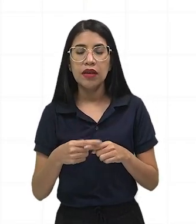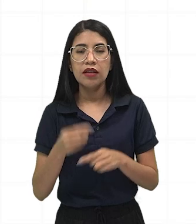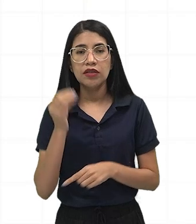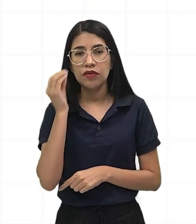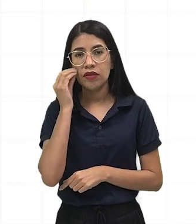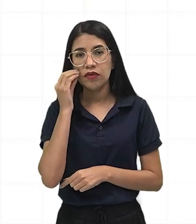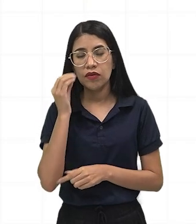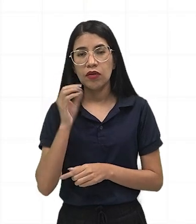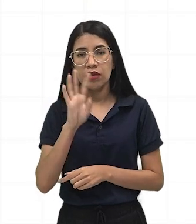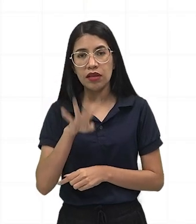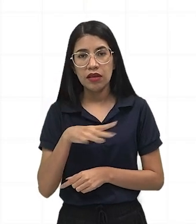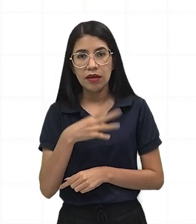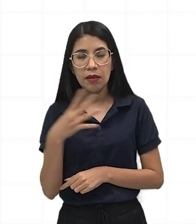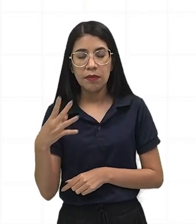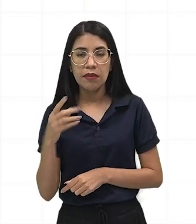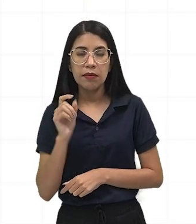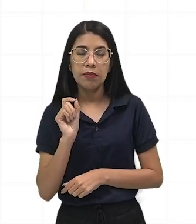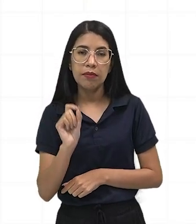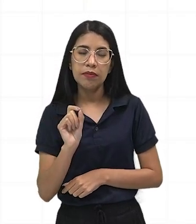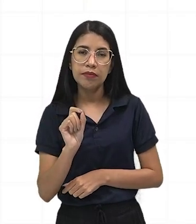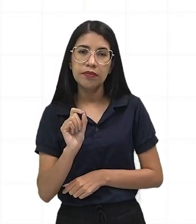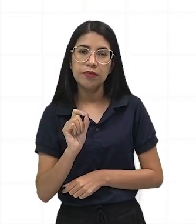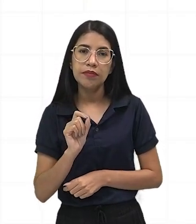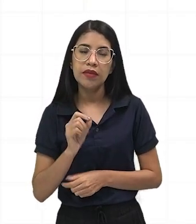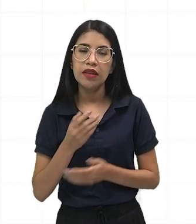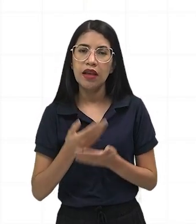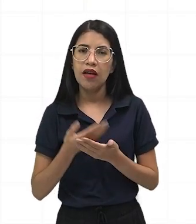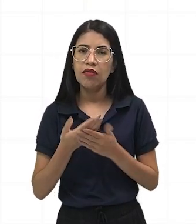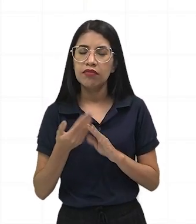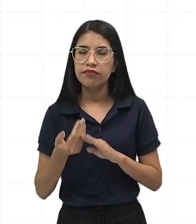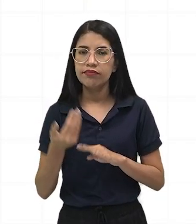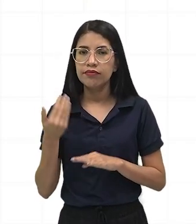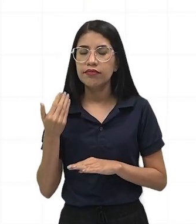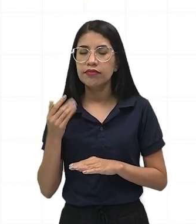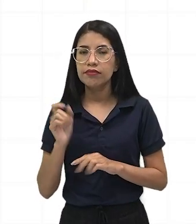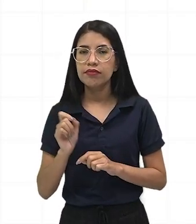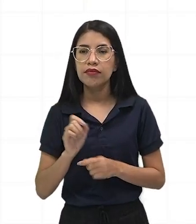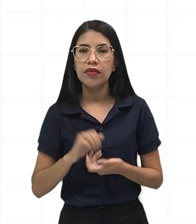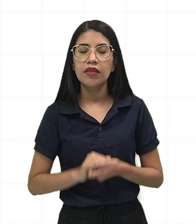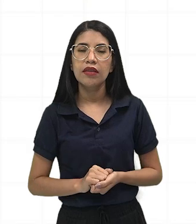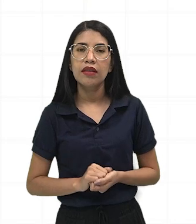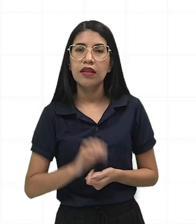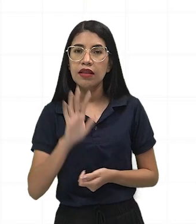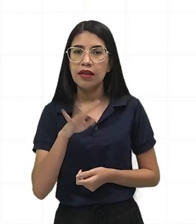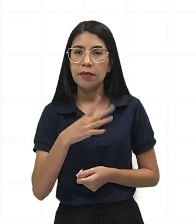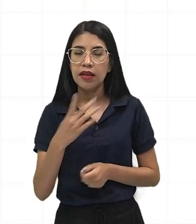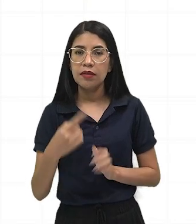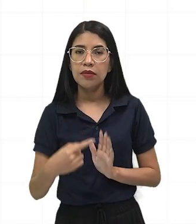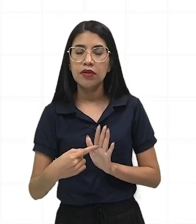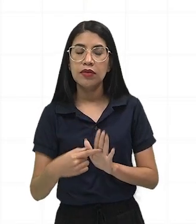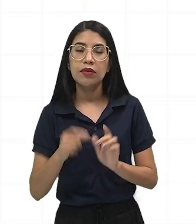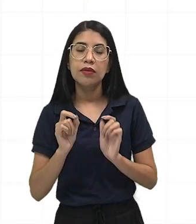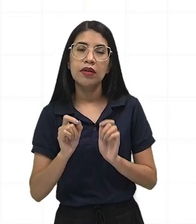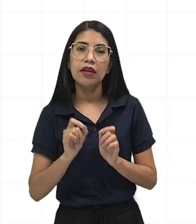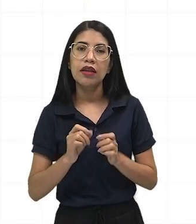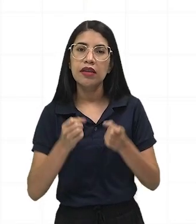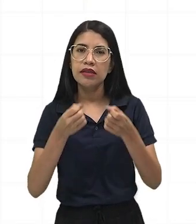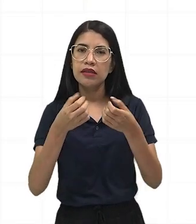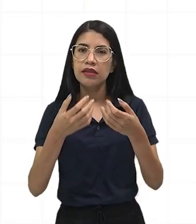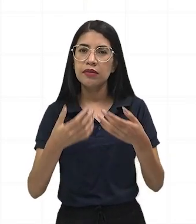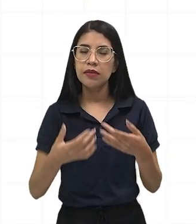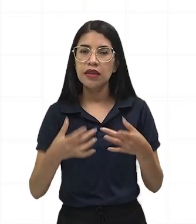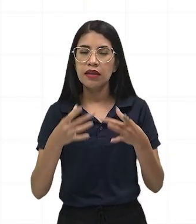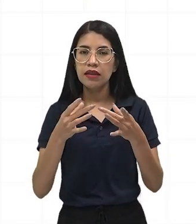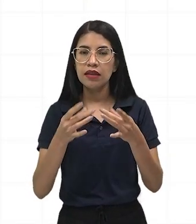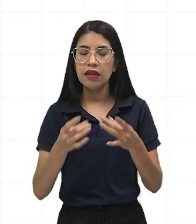vimos, numa tabela, na nossa aula anterior, exatamente, um programa ali que ele explica, já